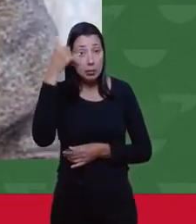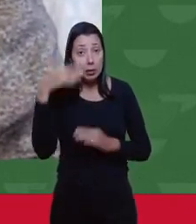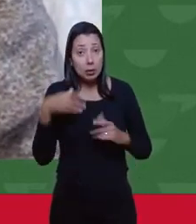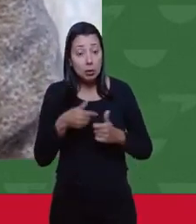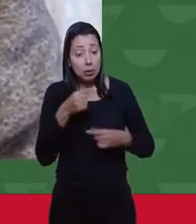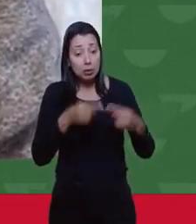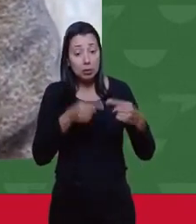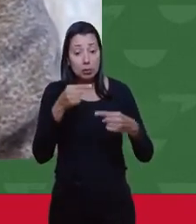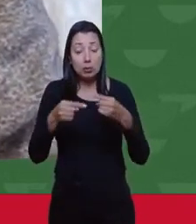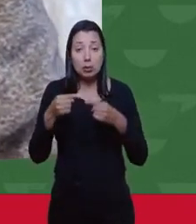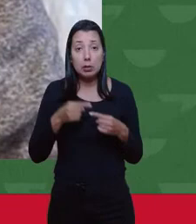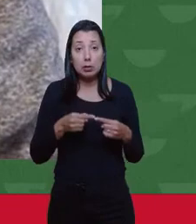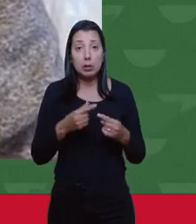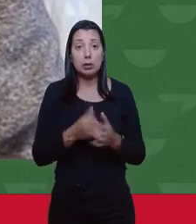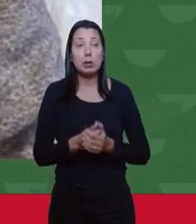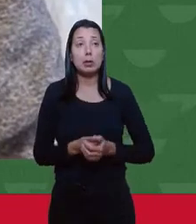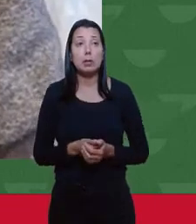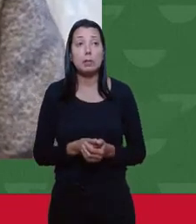as políticas